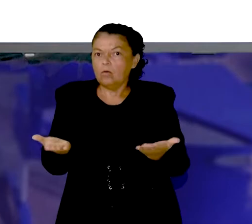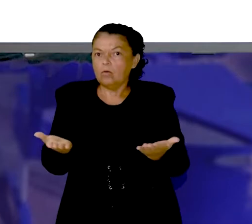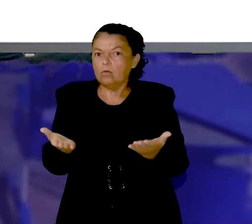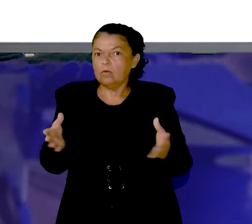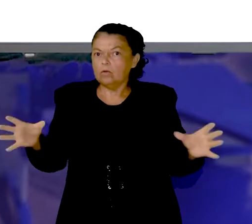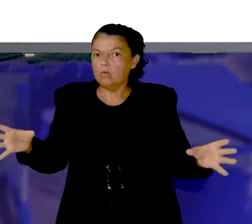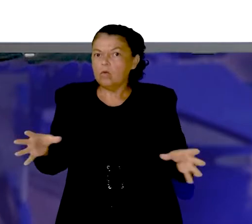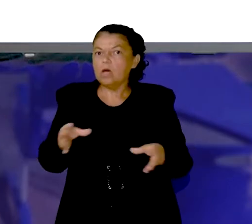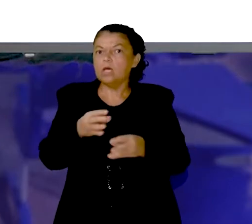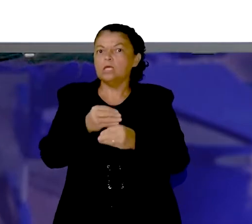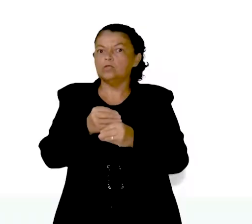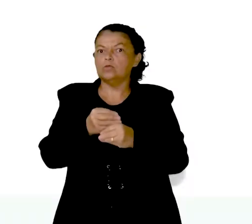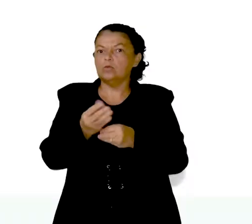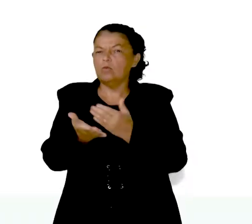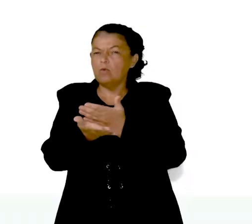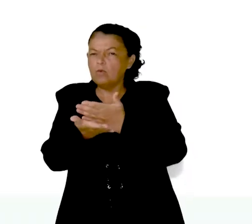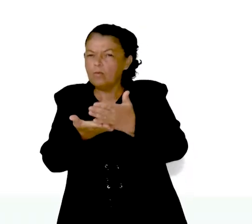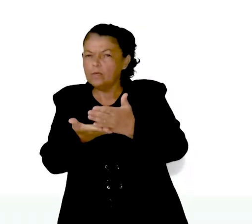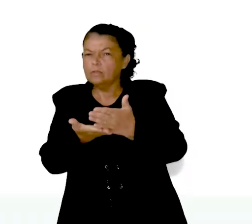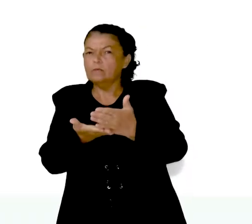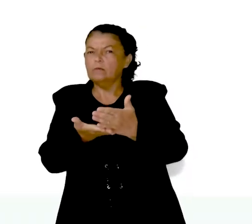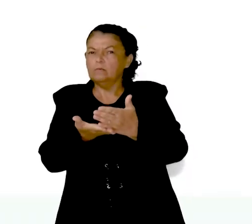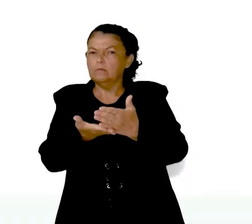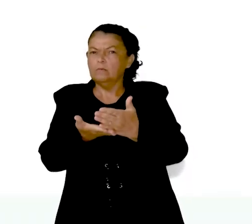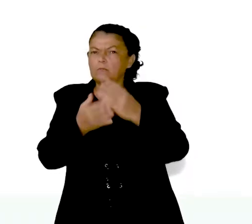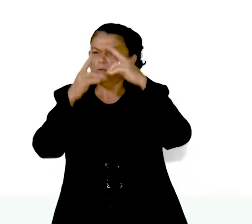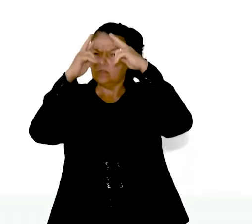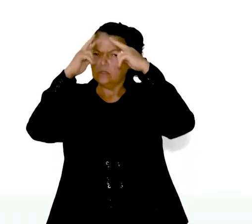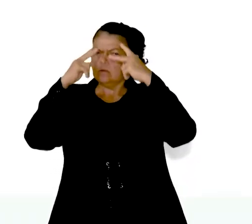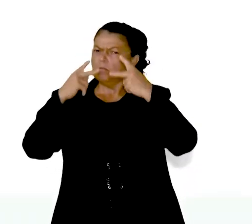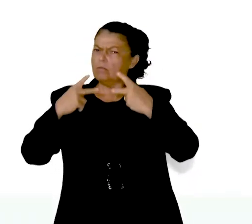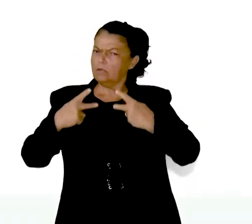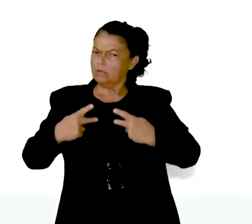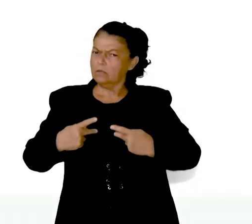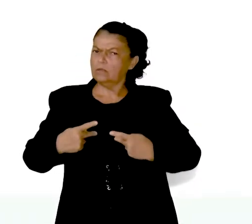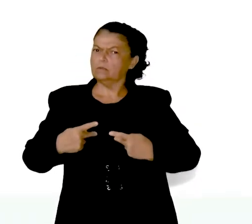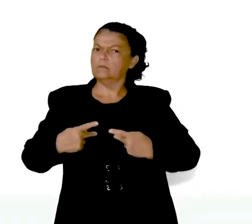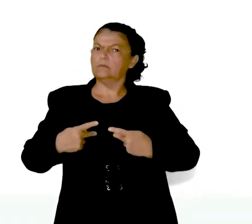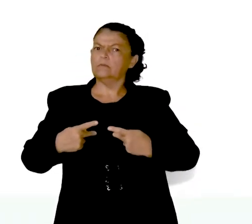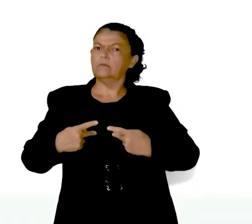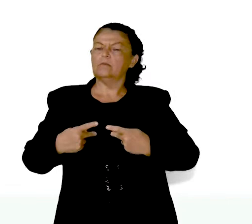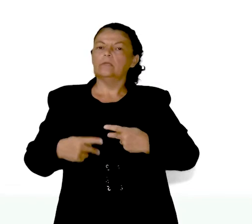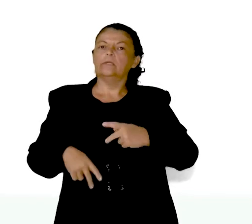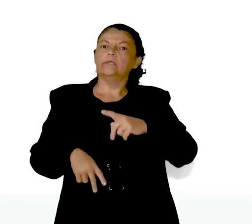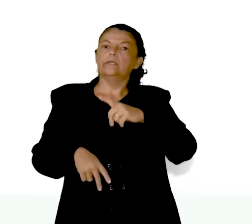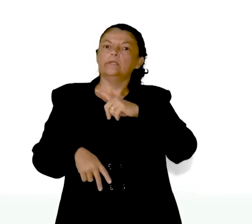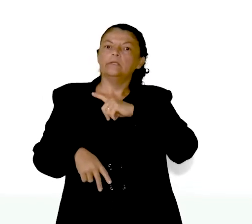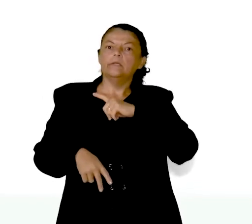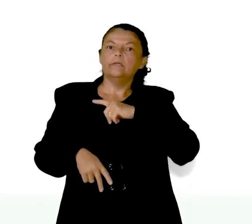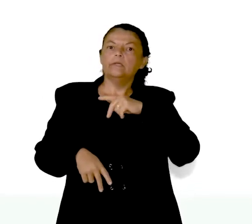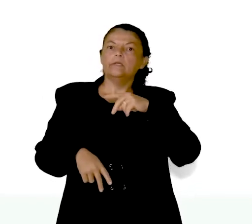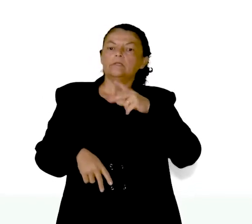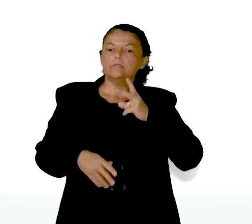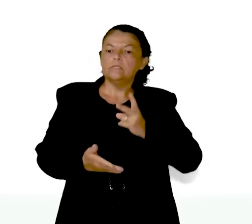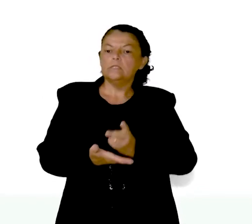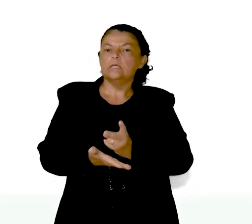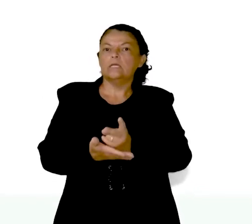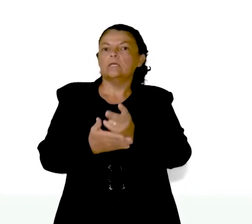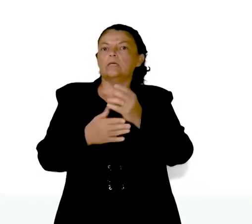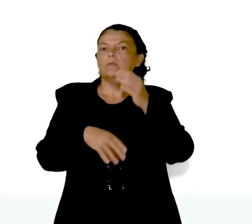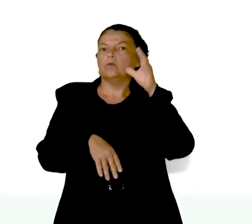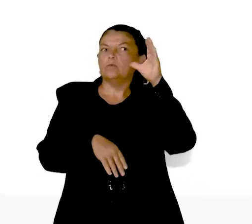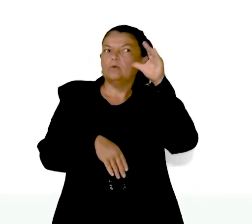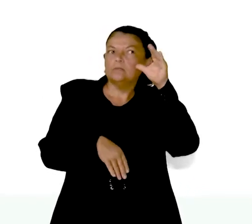algumas considerações iniciais aqui. Que o ser humano ele sempre buscou condições ao longo